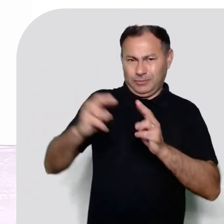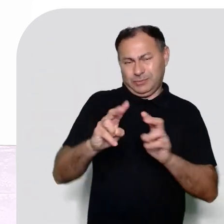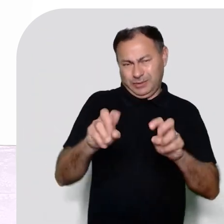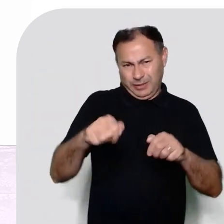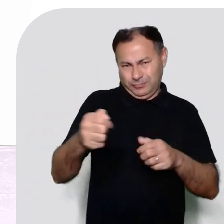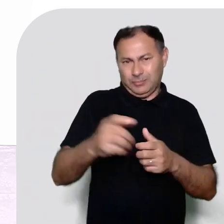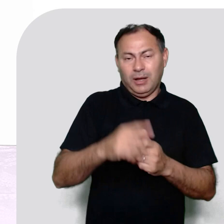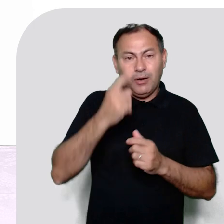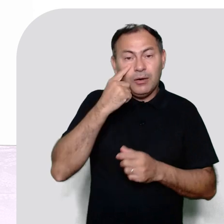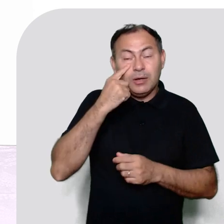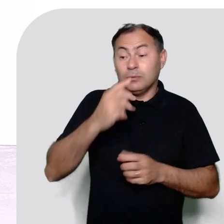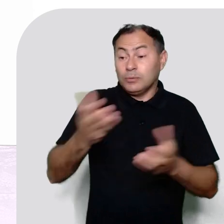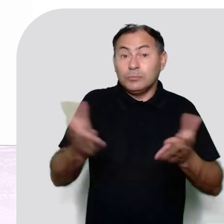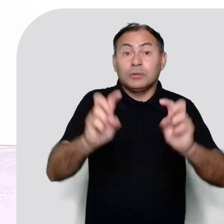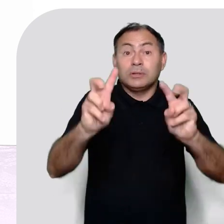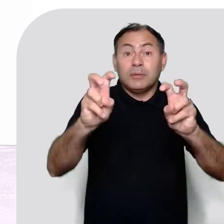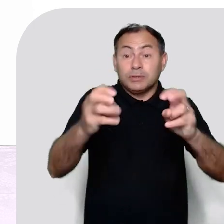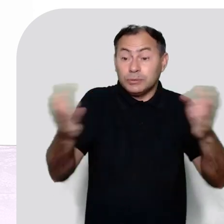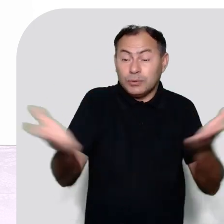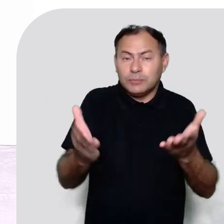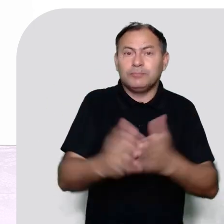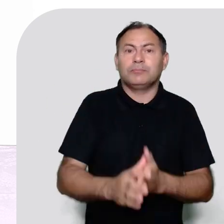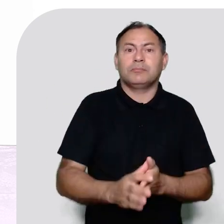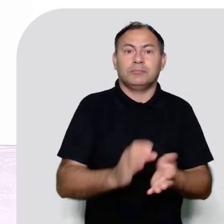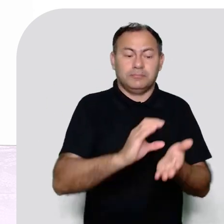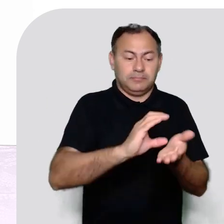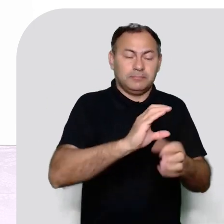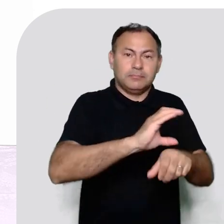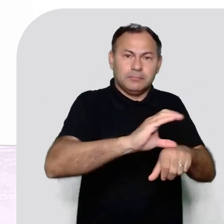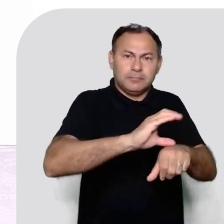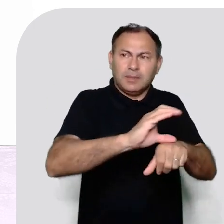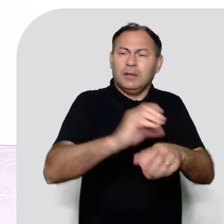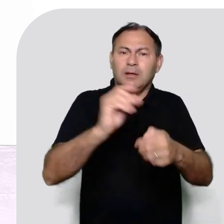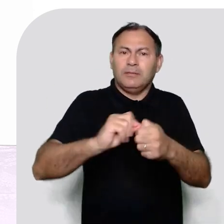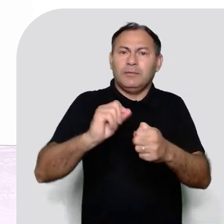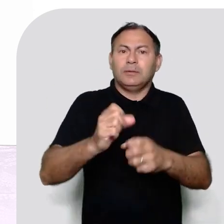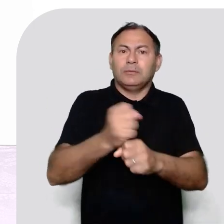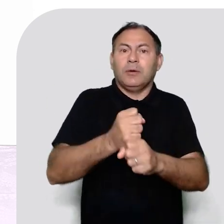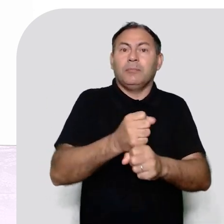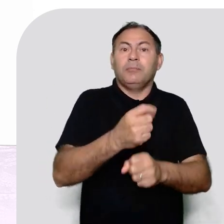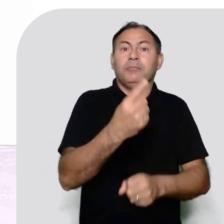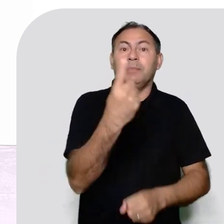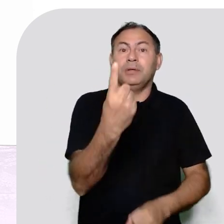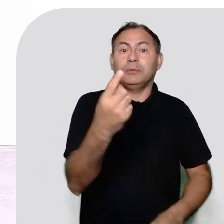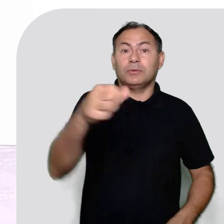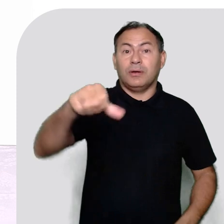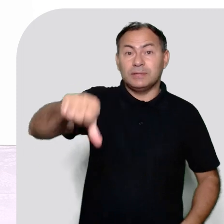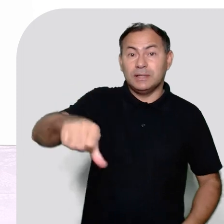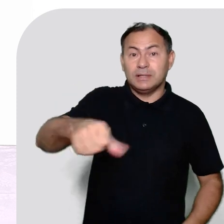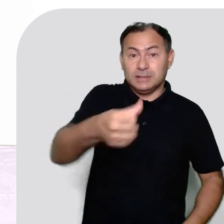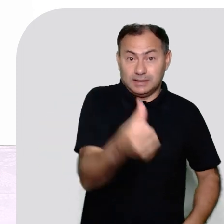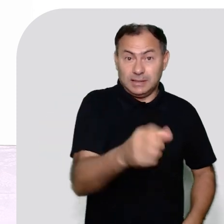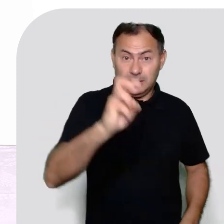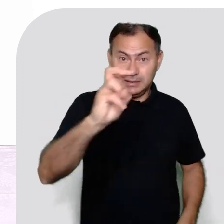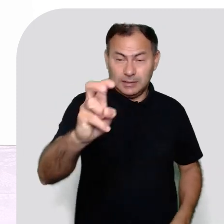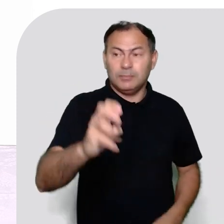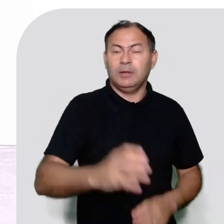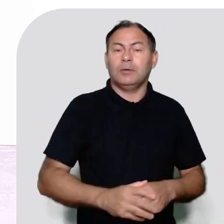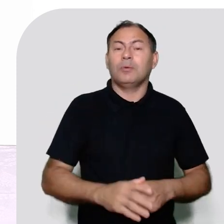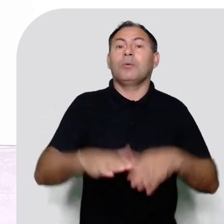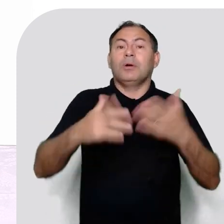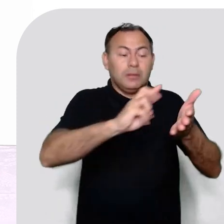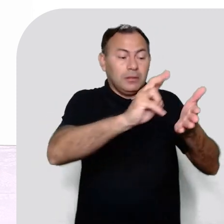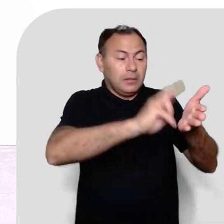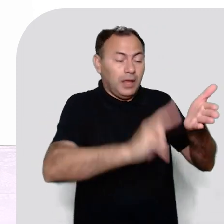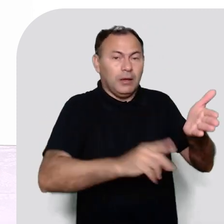Uma constituição que foi promulgada em 1965, que quando a gente lê,